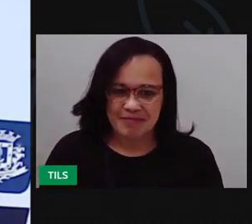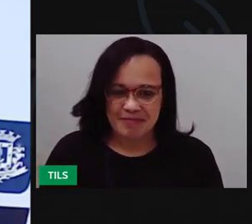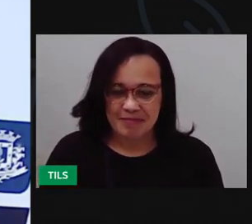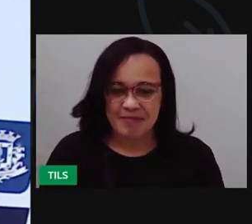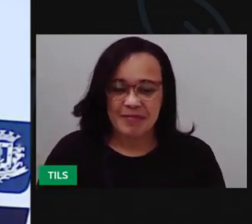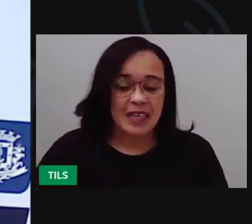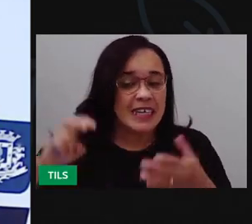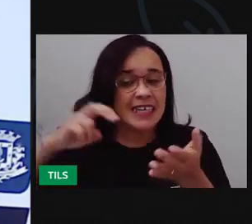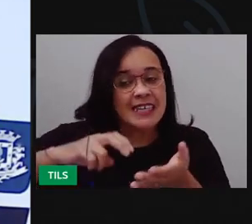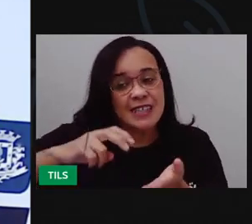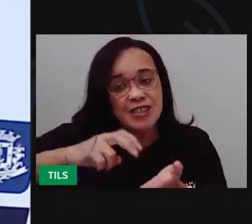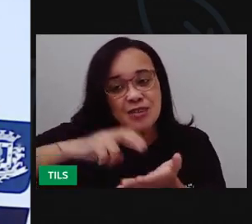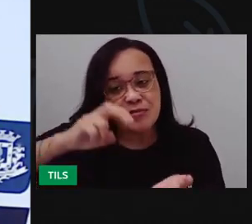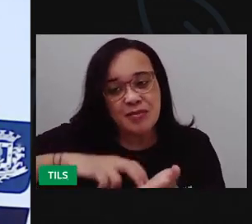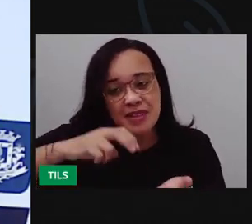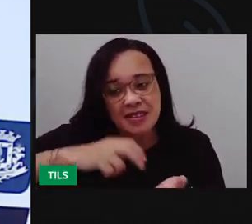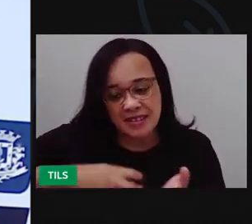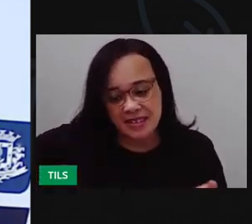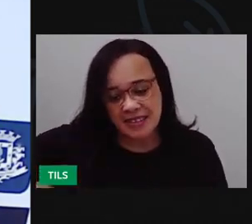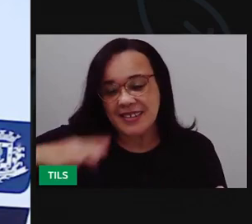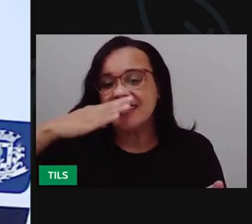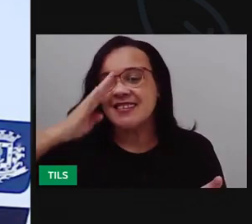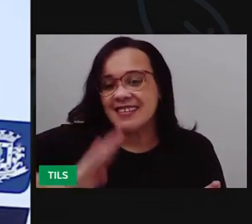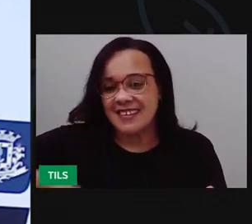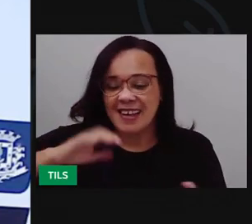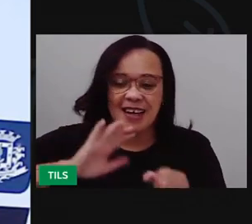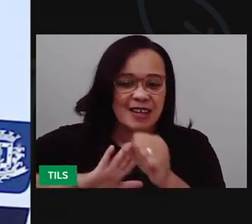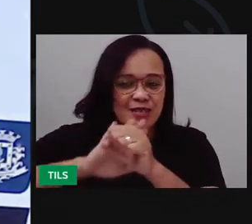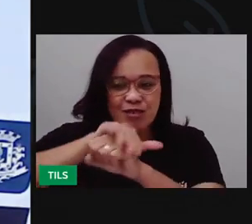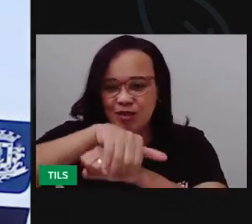De manhã, de tarde, de noite.